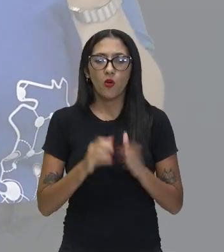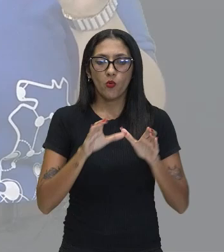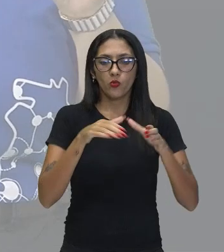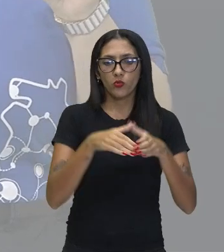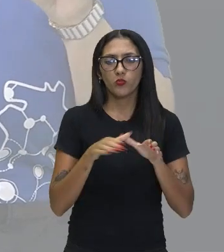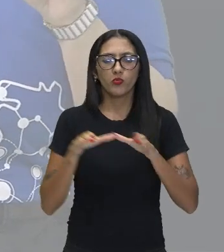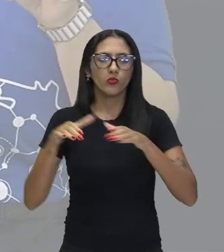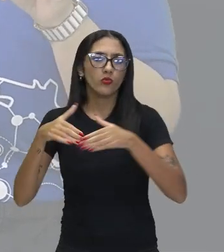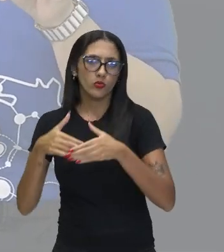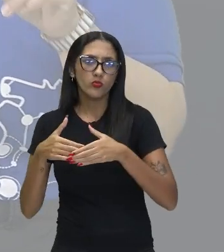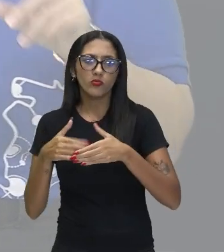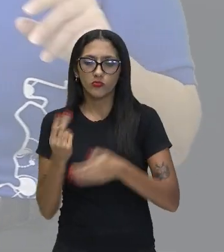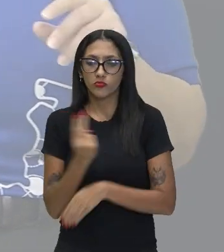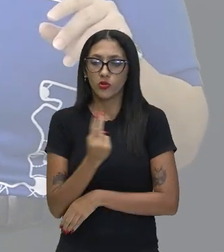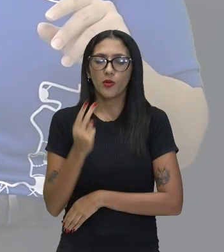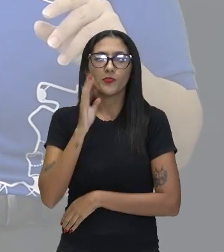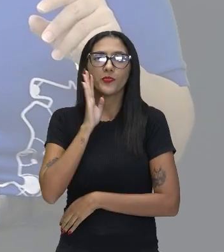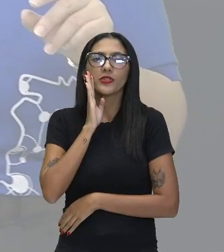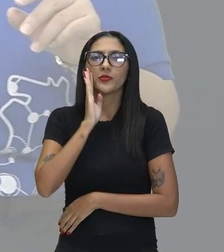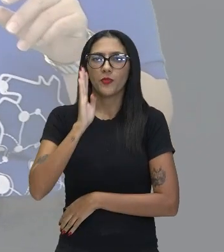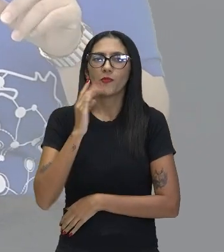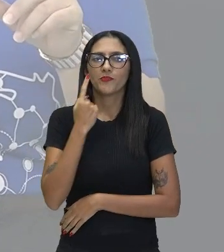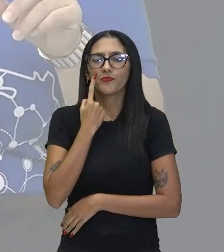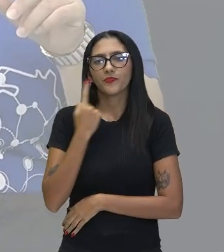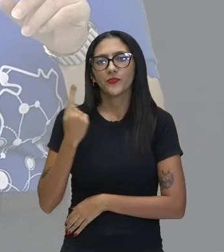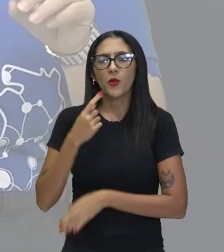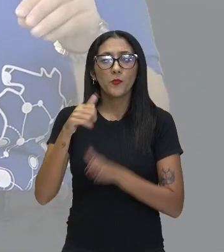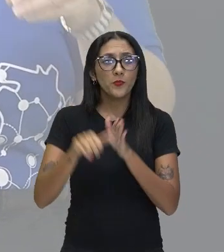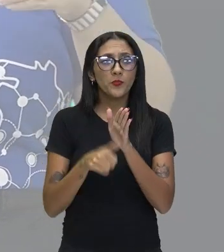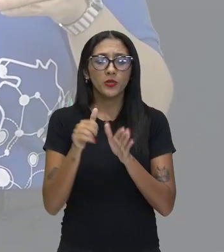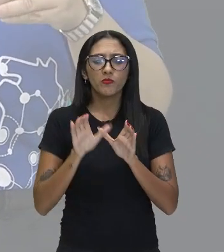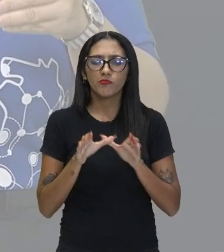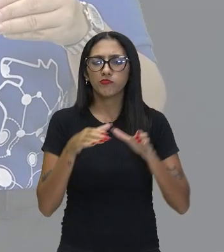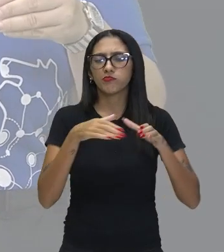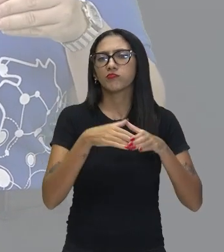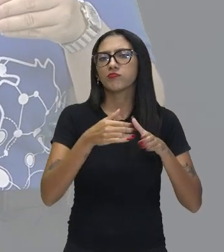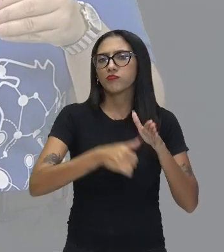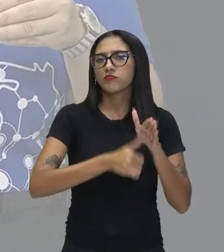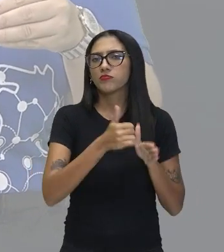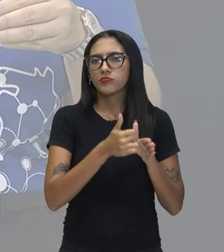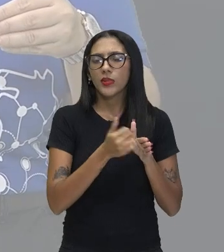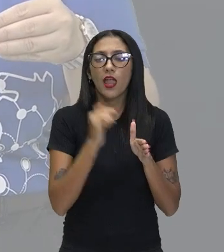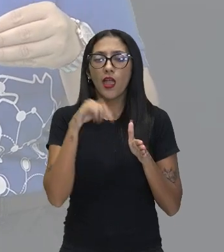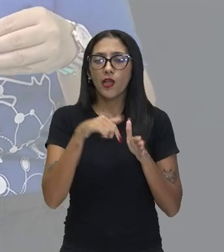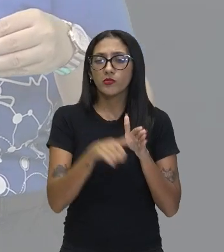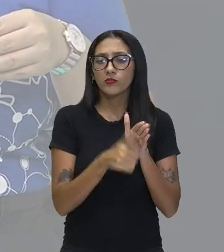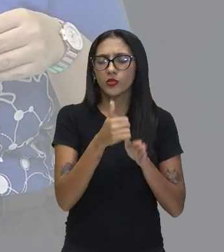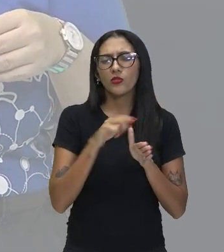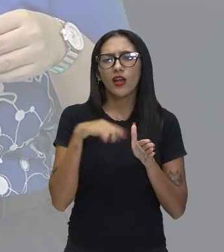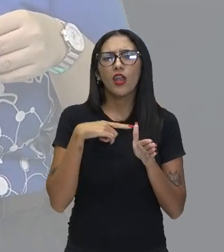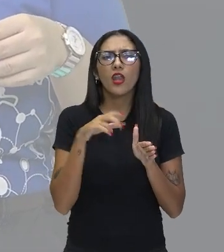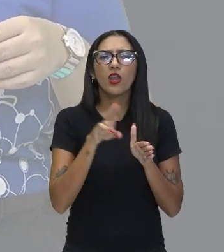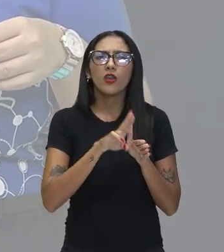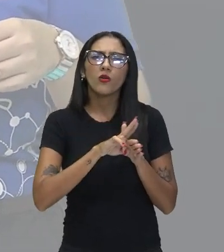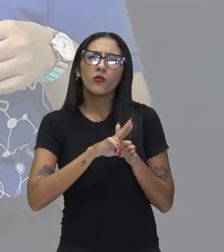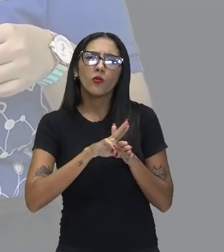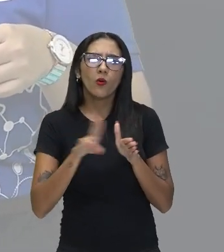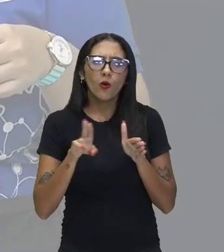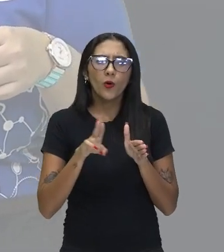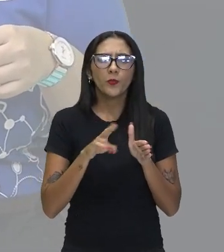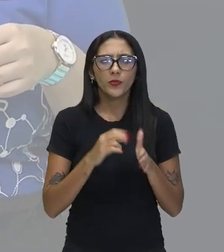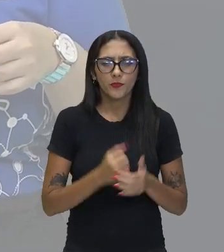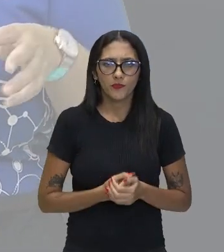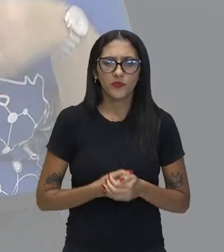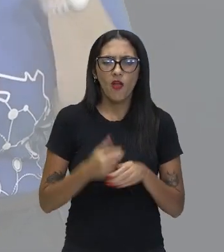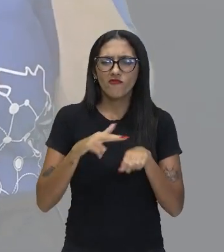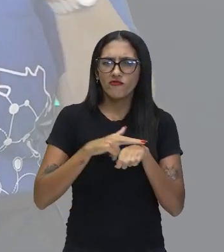principais. Então, vamos aqui colocar o nosso primeiro grupo. Olhem só. Um grupo ficou conhecido como Movimento Verde